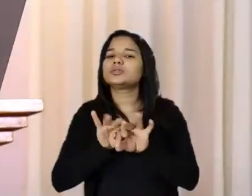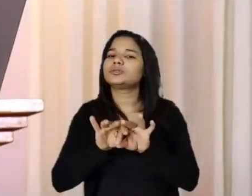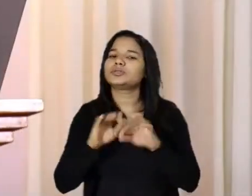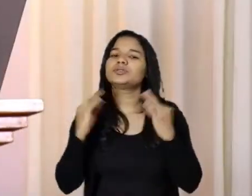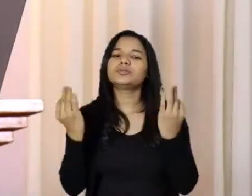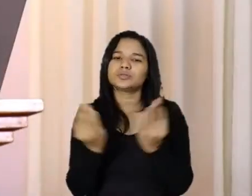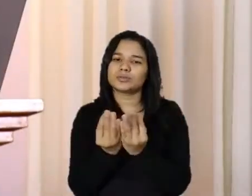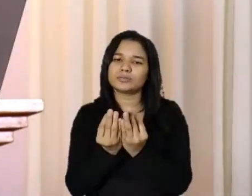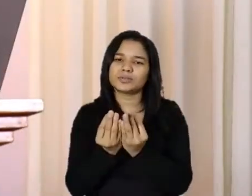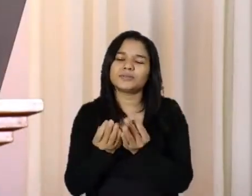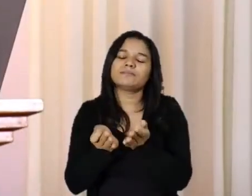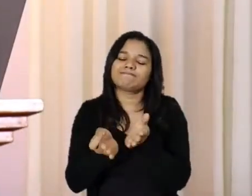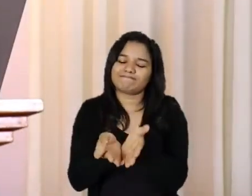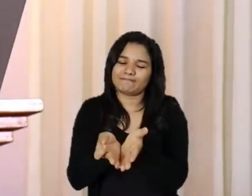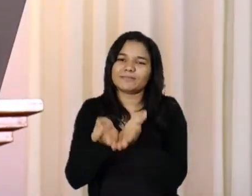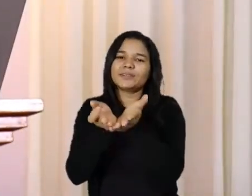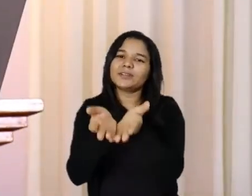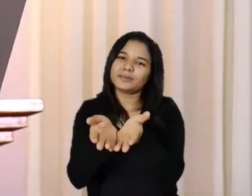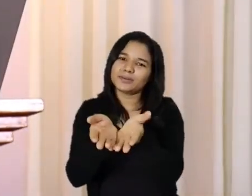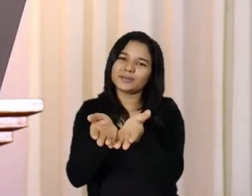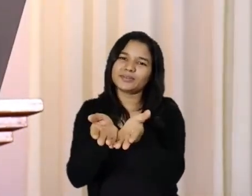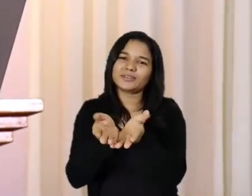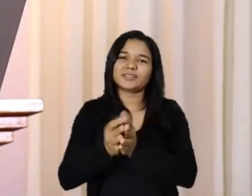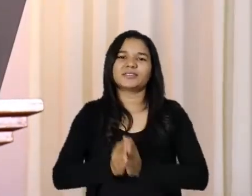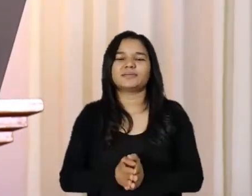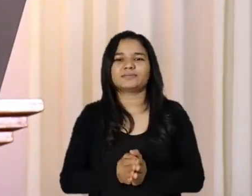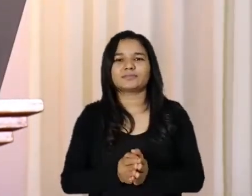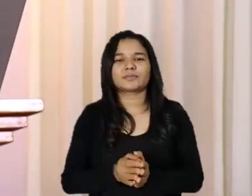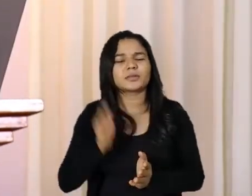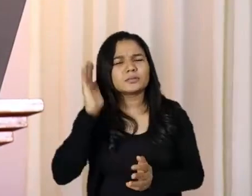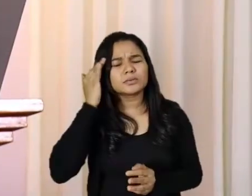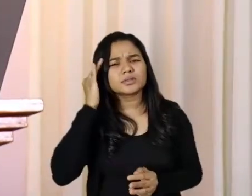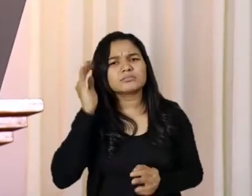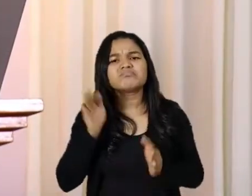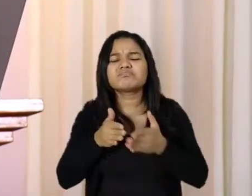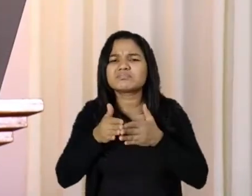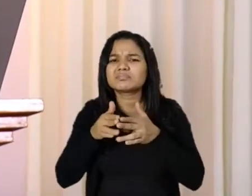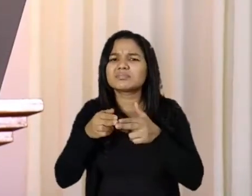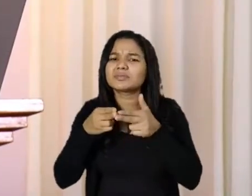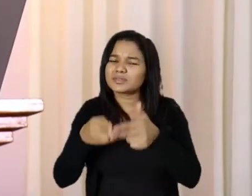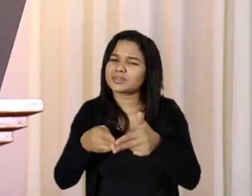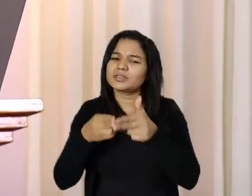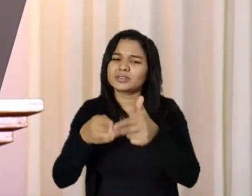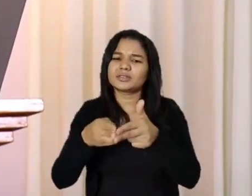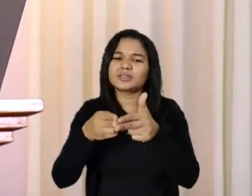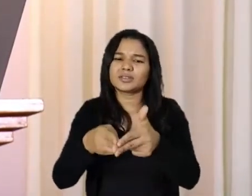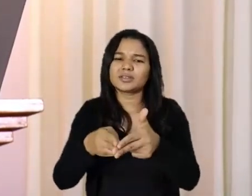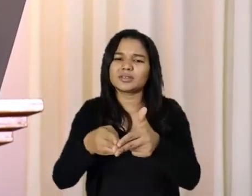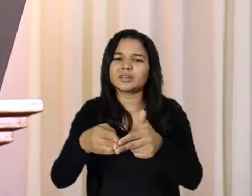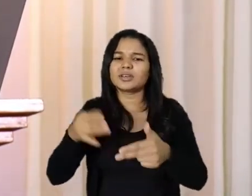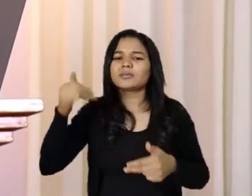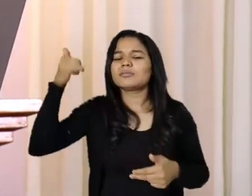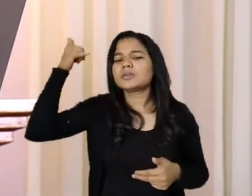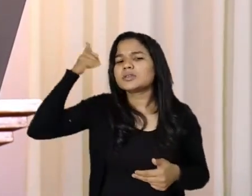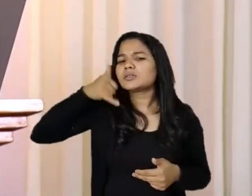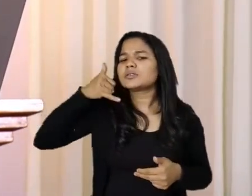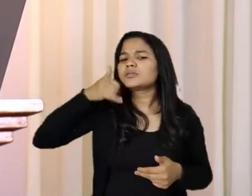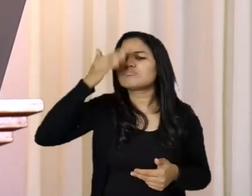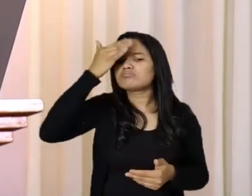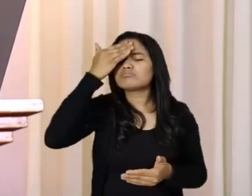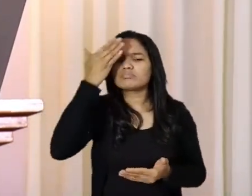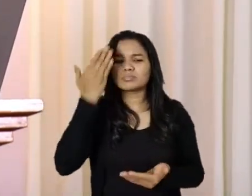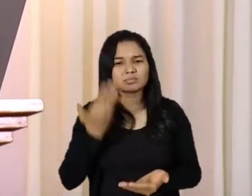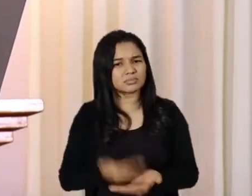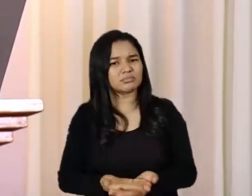Percebam que Noé recebeu o divino aviso, ele creu, certo? Nas coisas que ainda não se